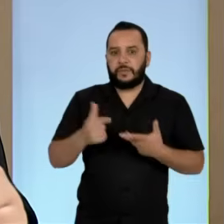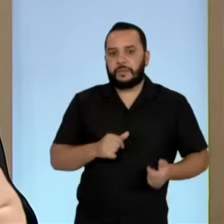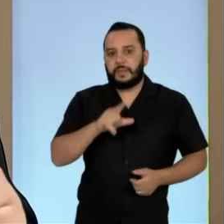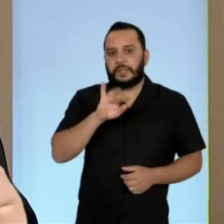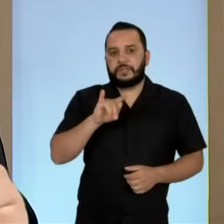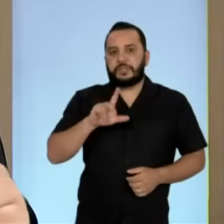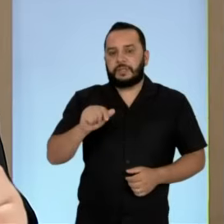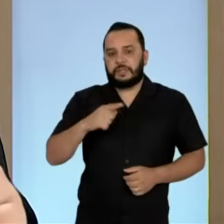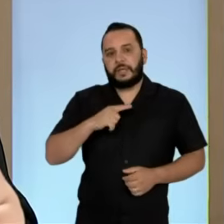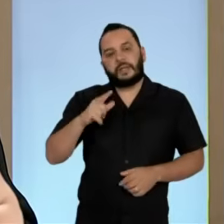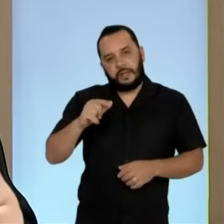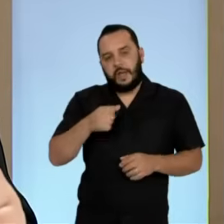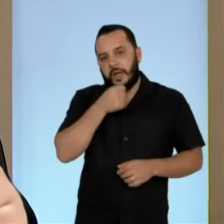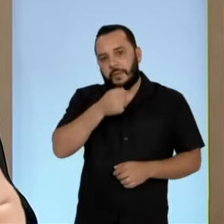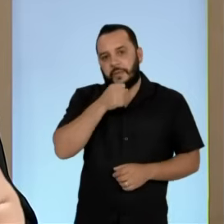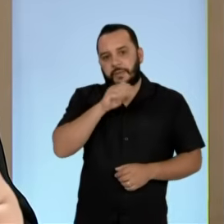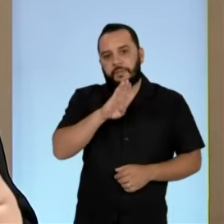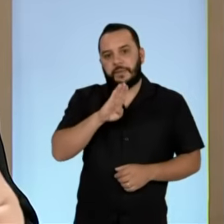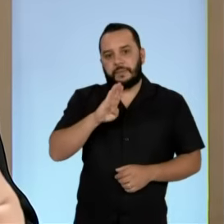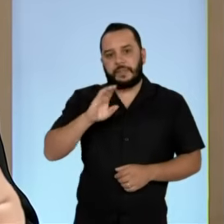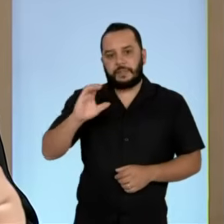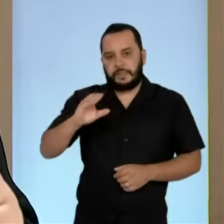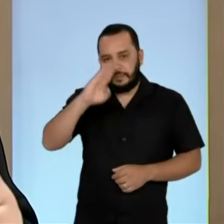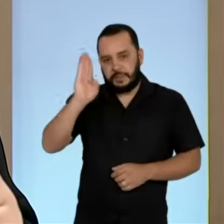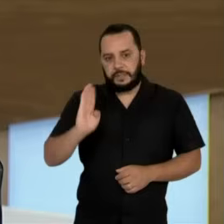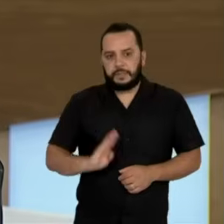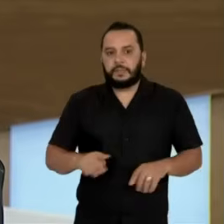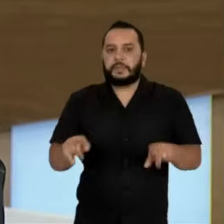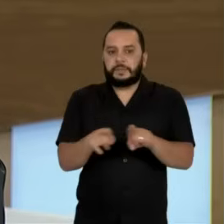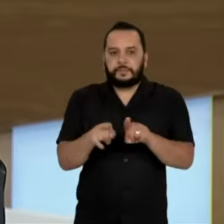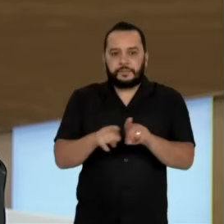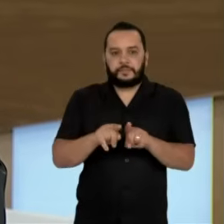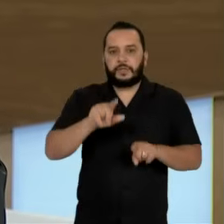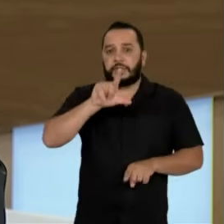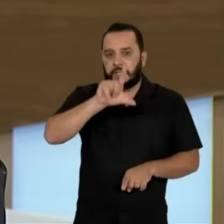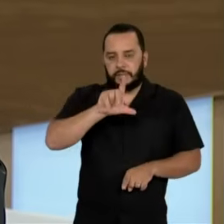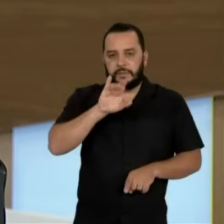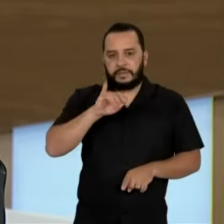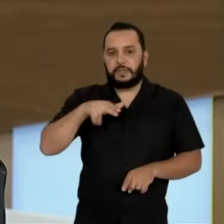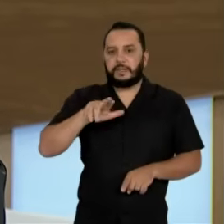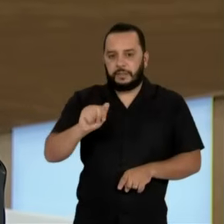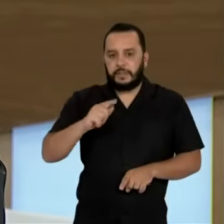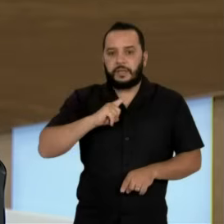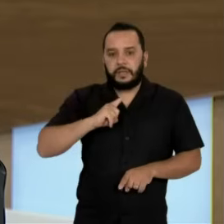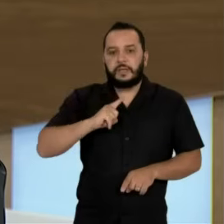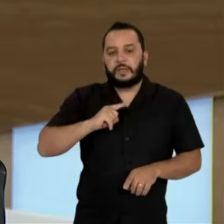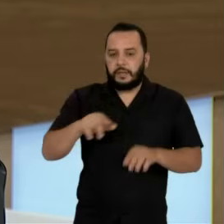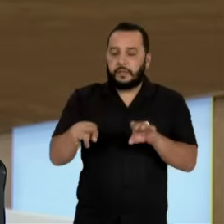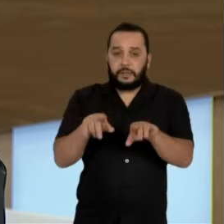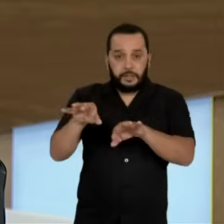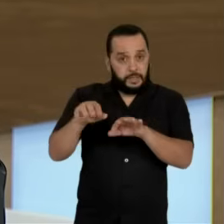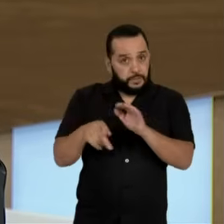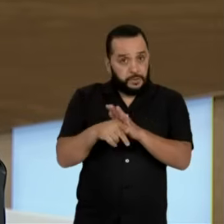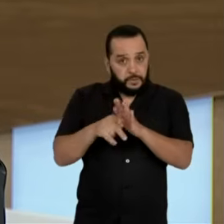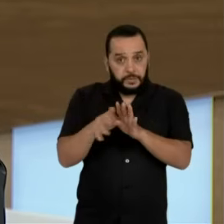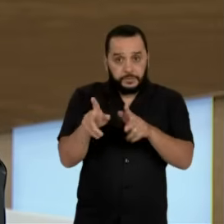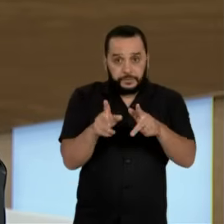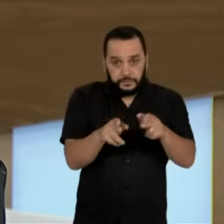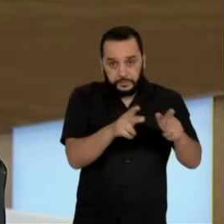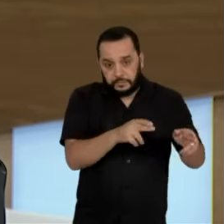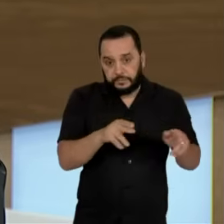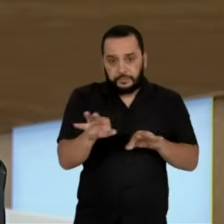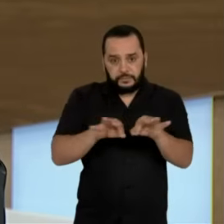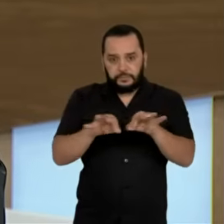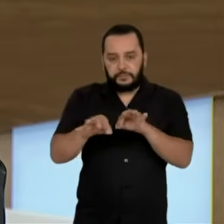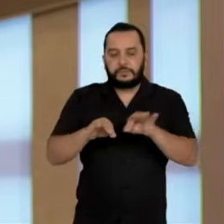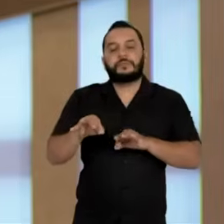Letícia Moura, ela é repórter da BBC Brasil. Luciana Garbim, ela é editora de planejamento do jornal O Estado